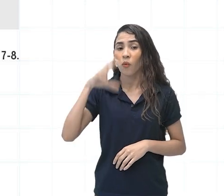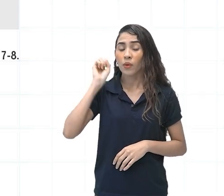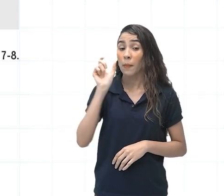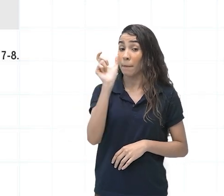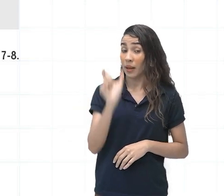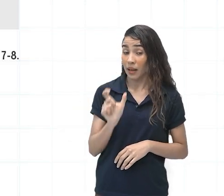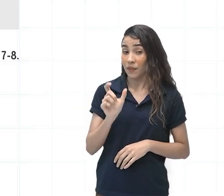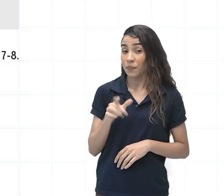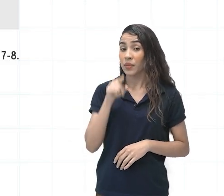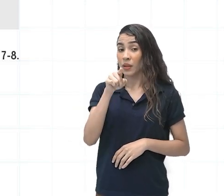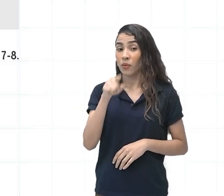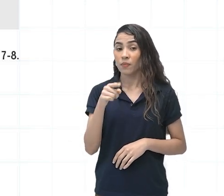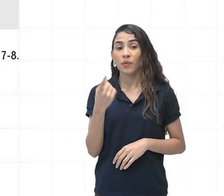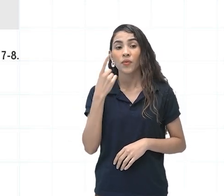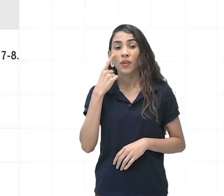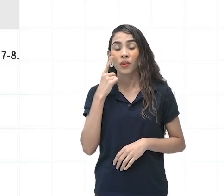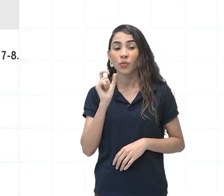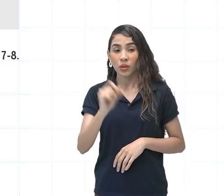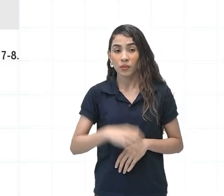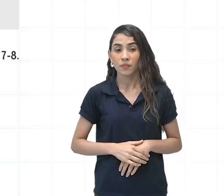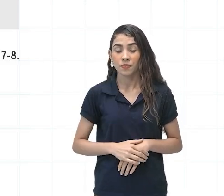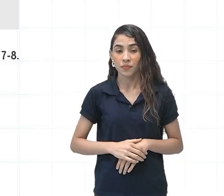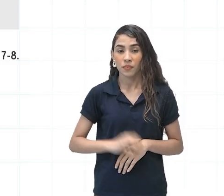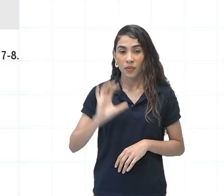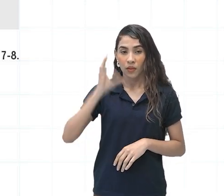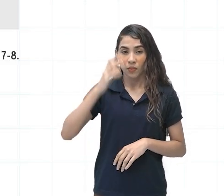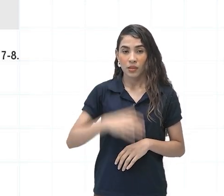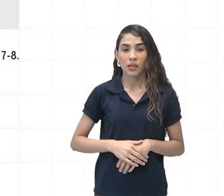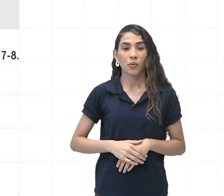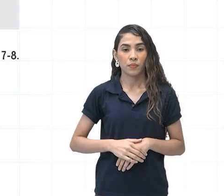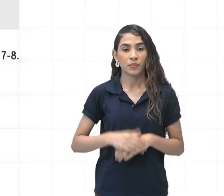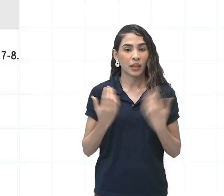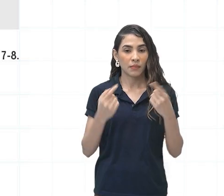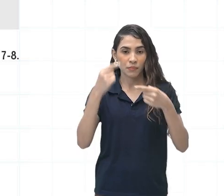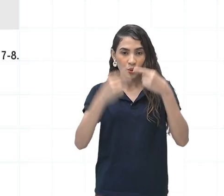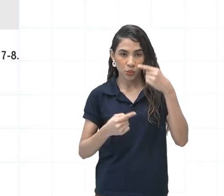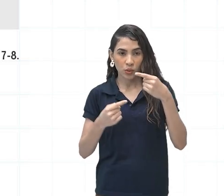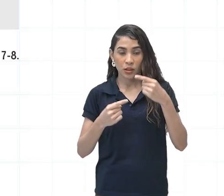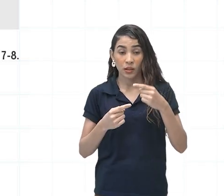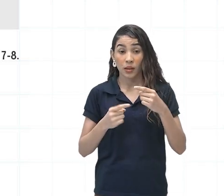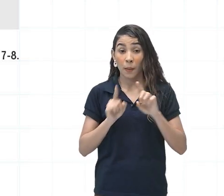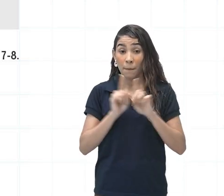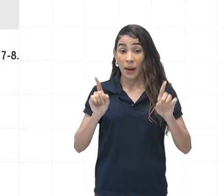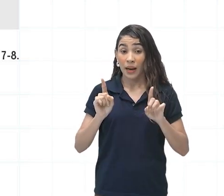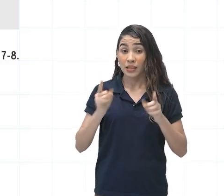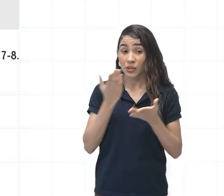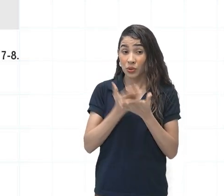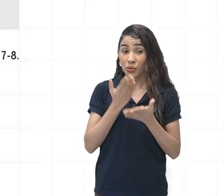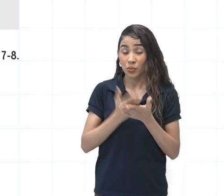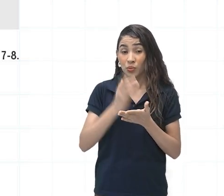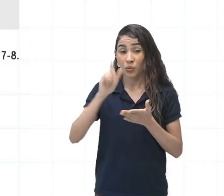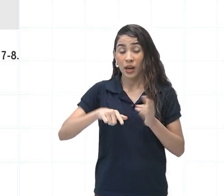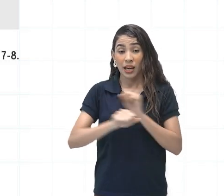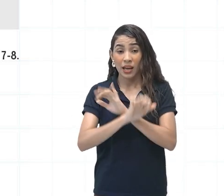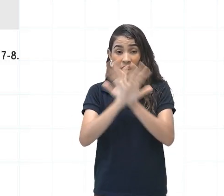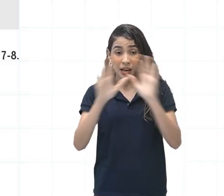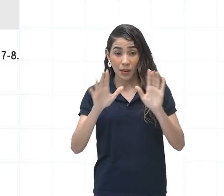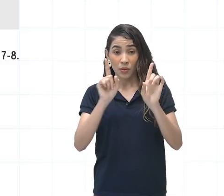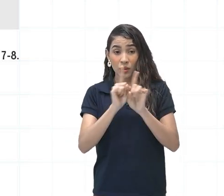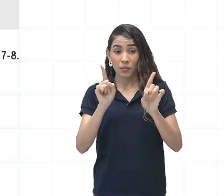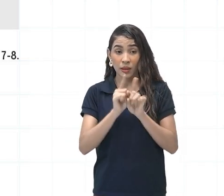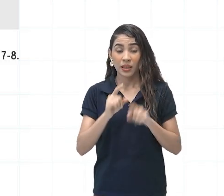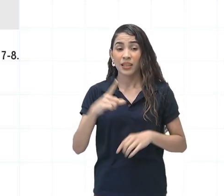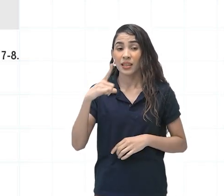Aí você, então, está verificando uma situação de divergência, tá? Claro que nesse estudo ele é bem amplo, tá bom?